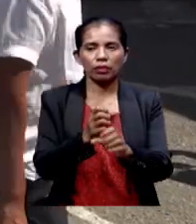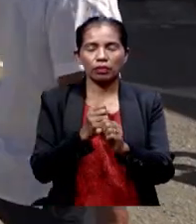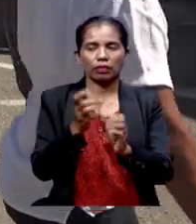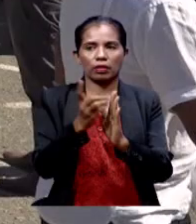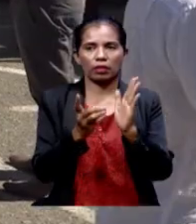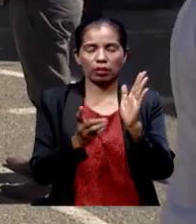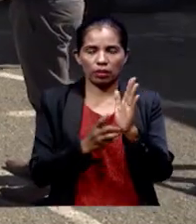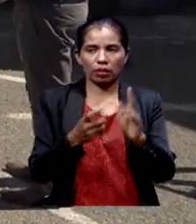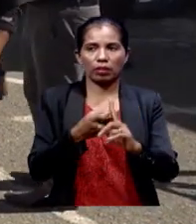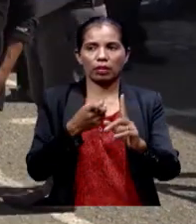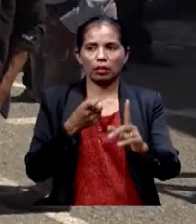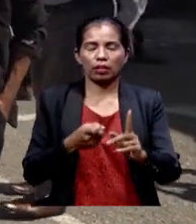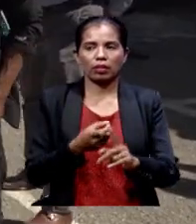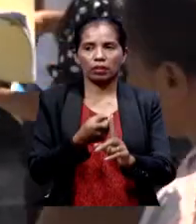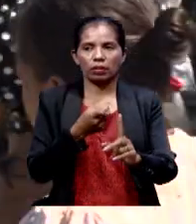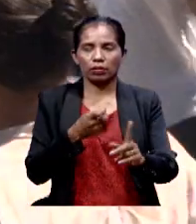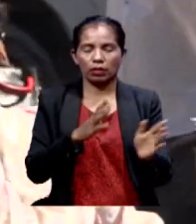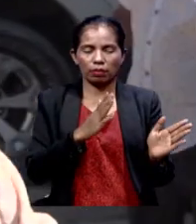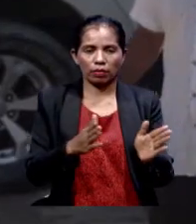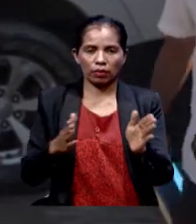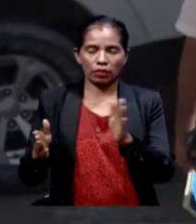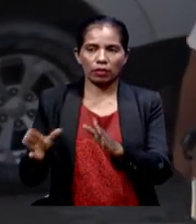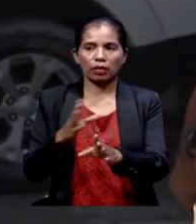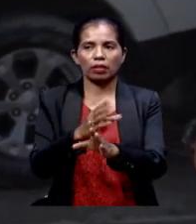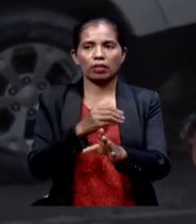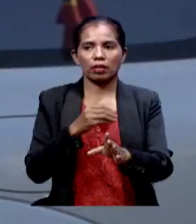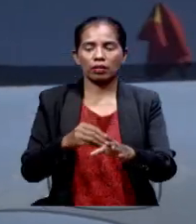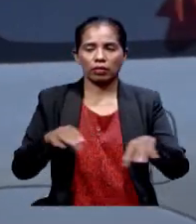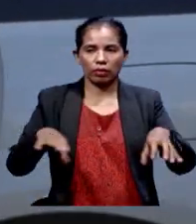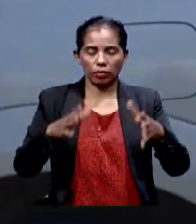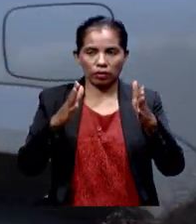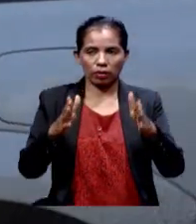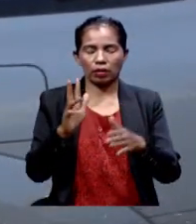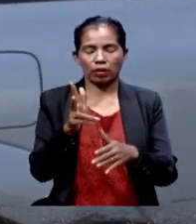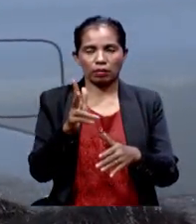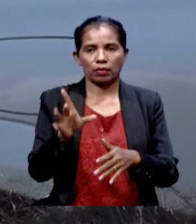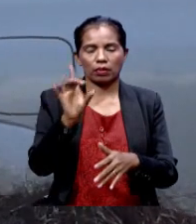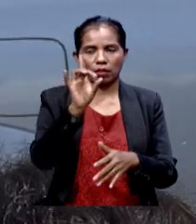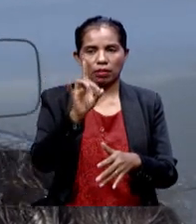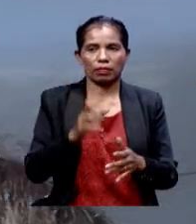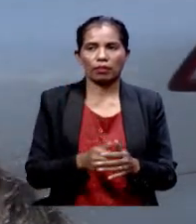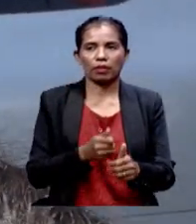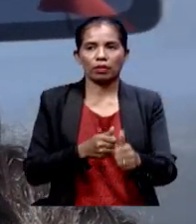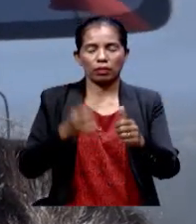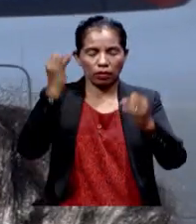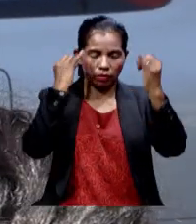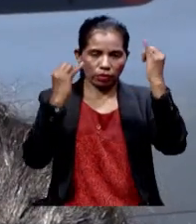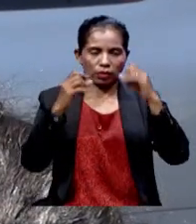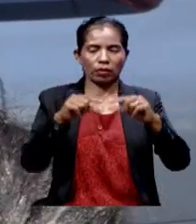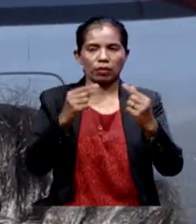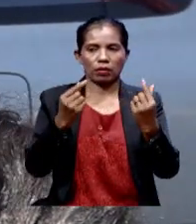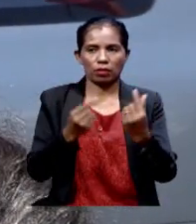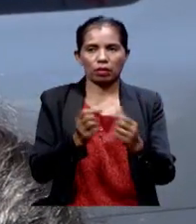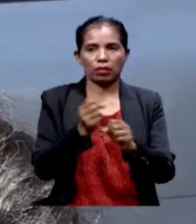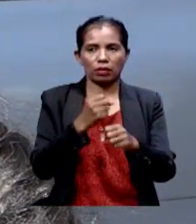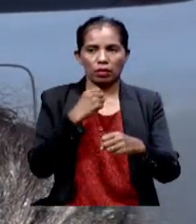documentos balu nebe relevância ao processo nomeação do funcionário na entorno do Lourenço Alune. Ter informação, a equipa conjunta se